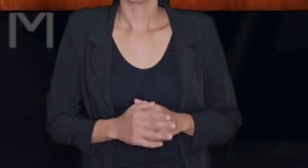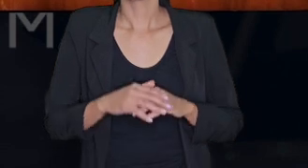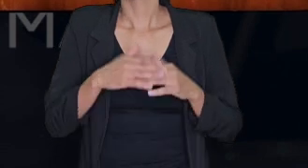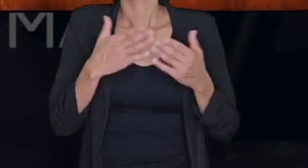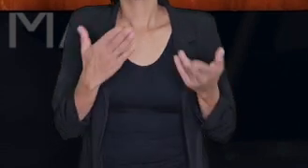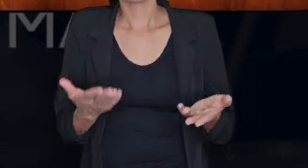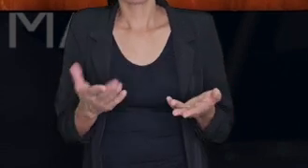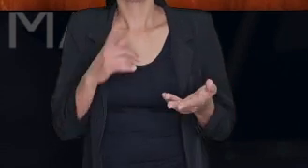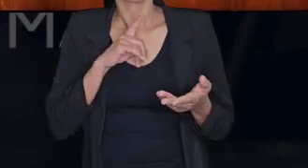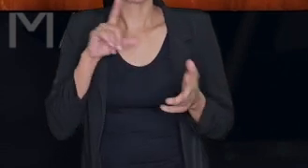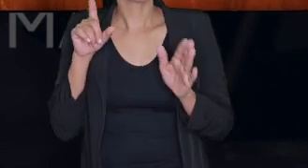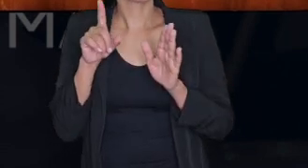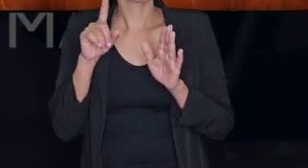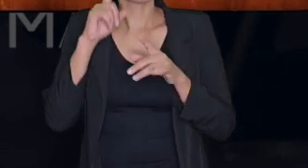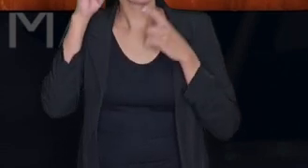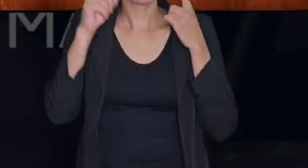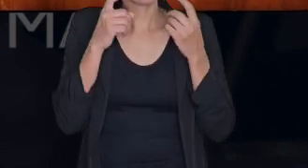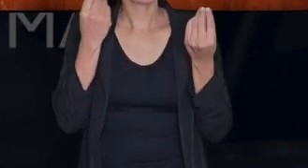dizer.